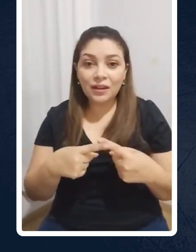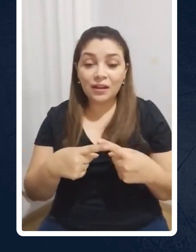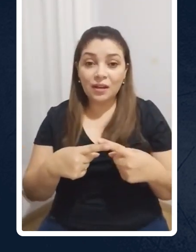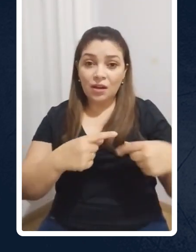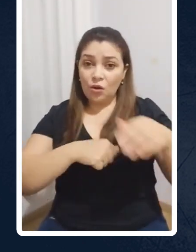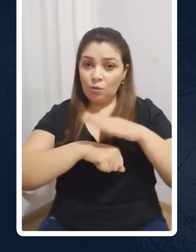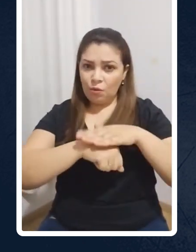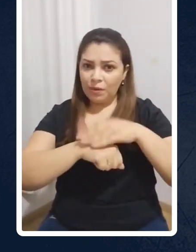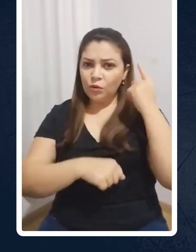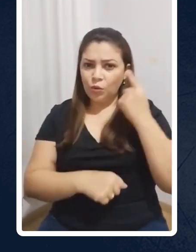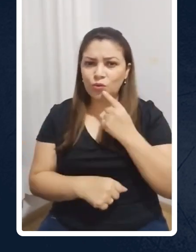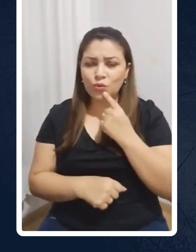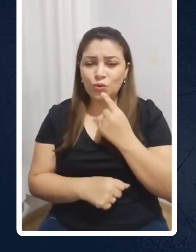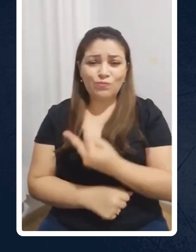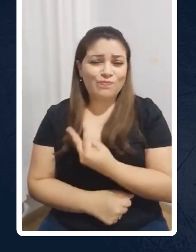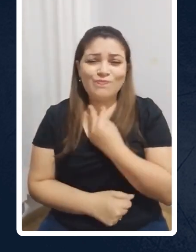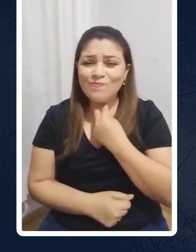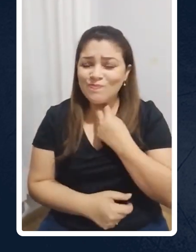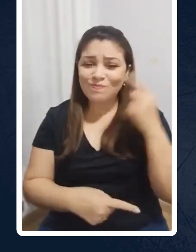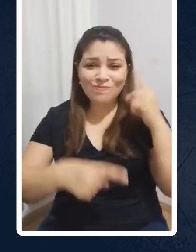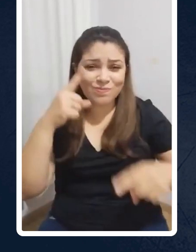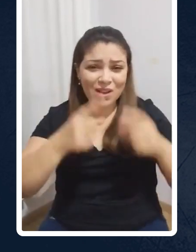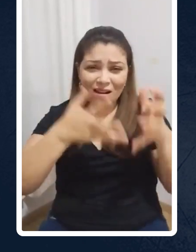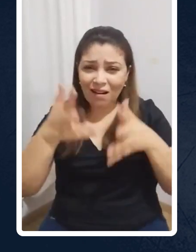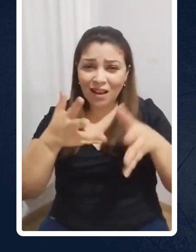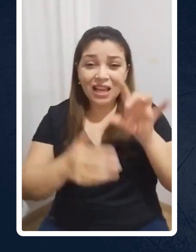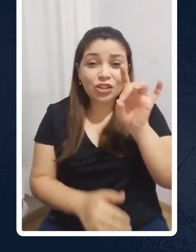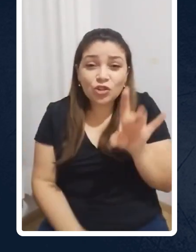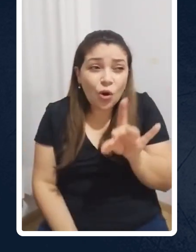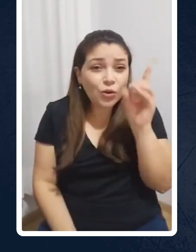no estacionamento uma vez por semana, era domingo, eu fui com as gurias e o